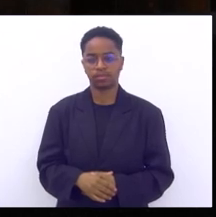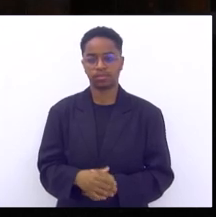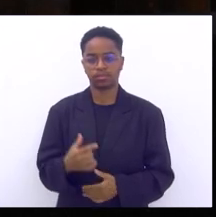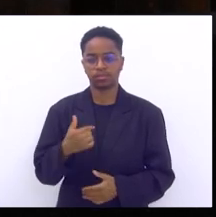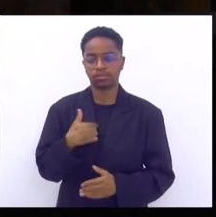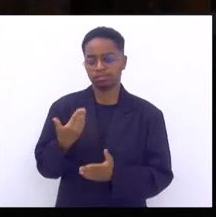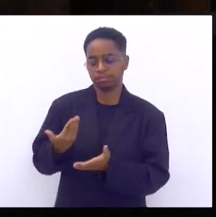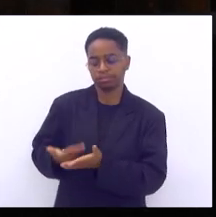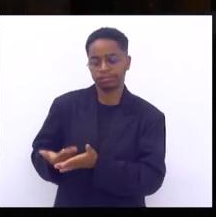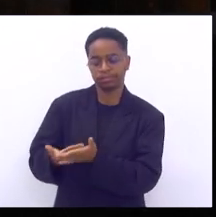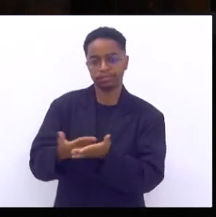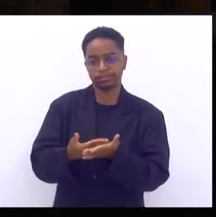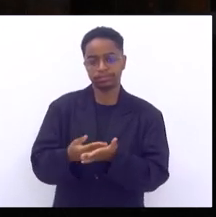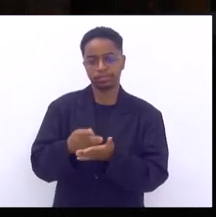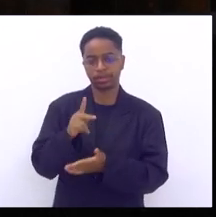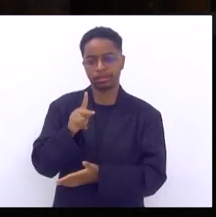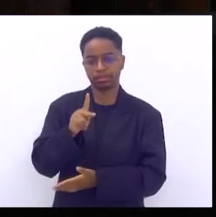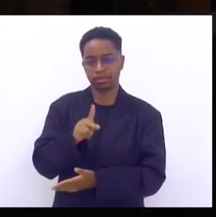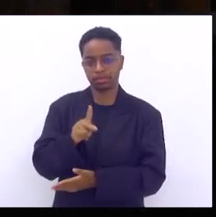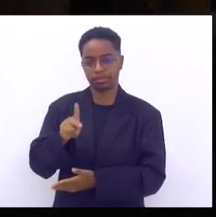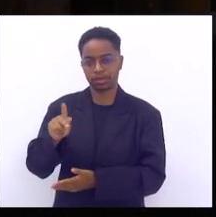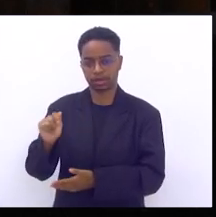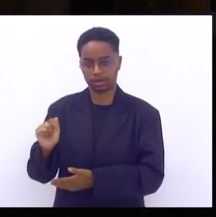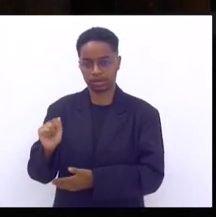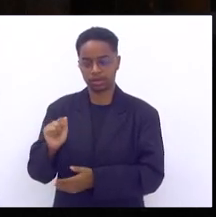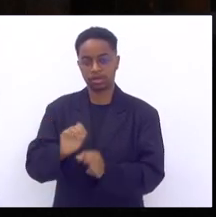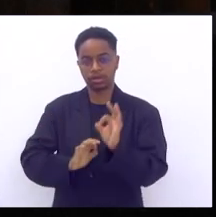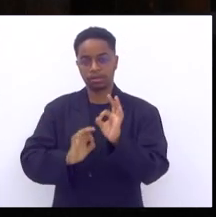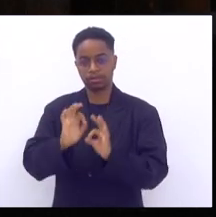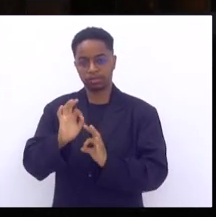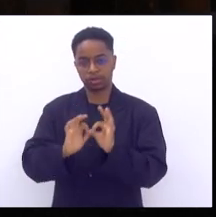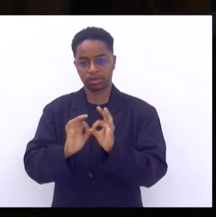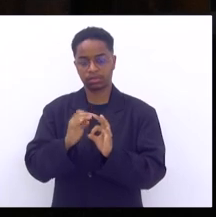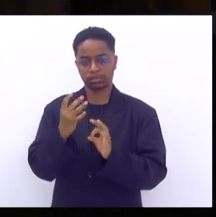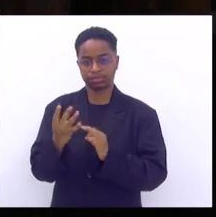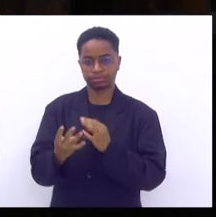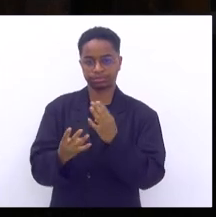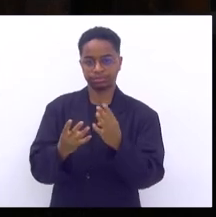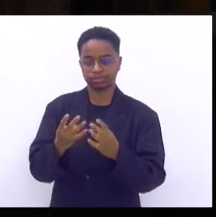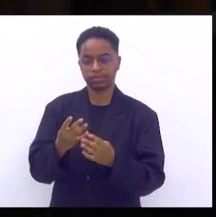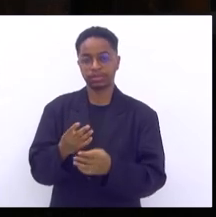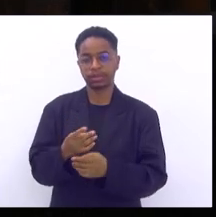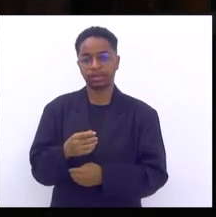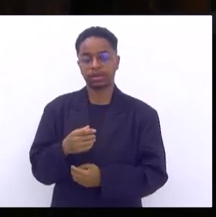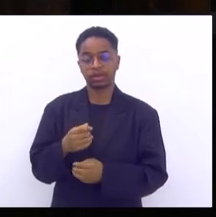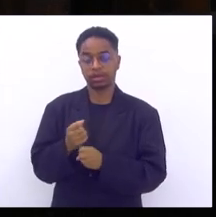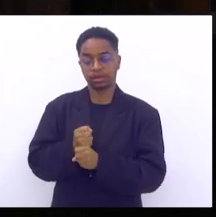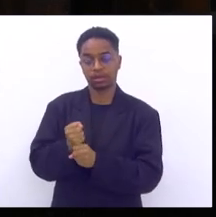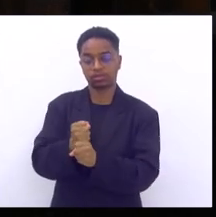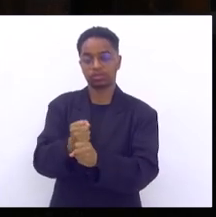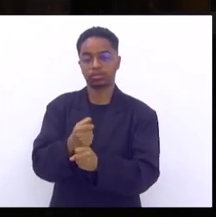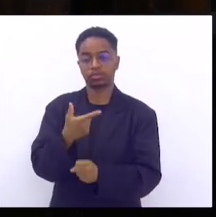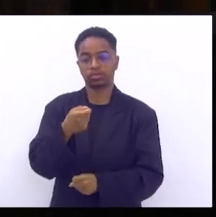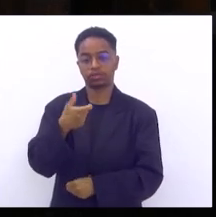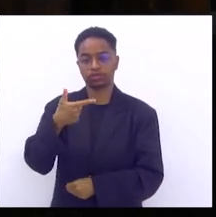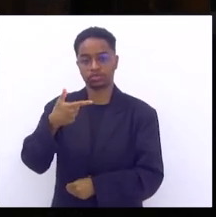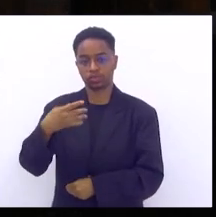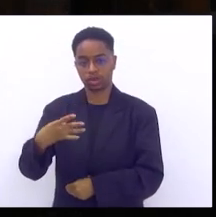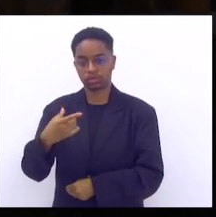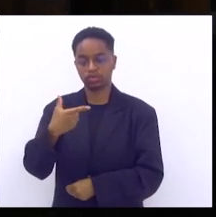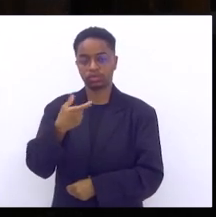PPA, o Plano Plurianual para 24, 25, 26 e 27, né, os